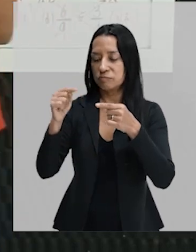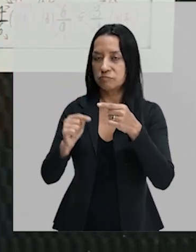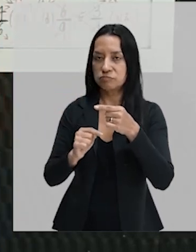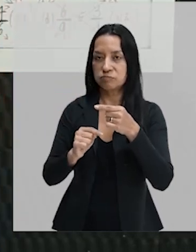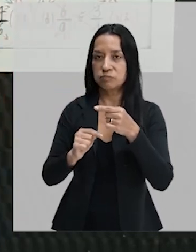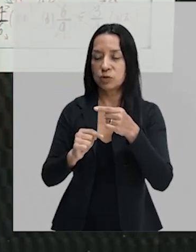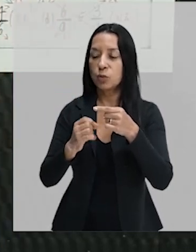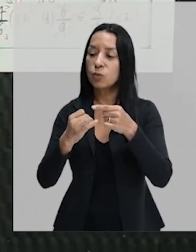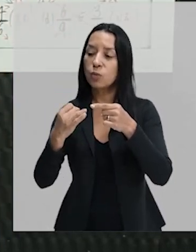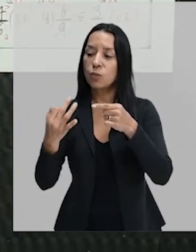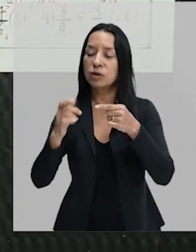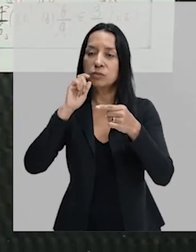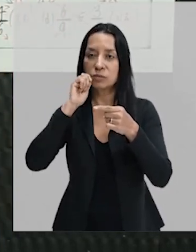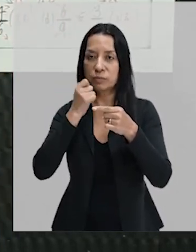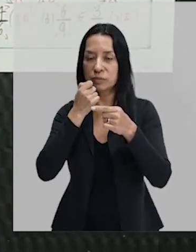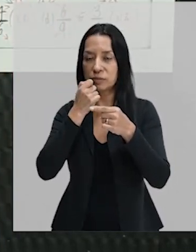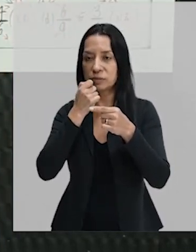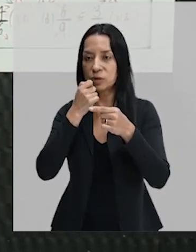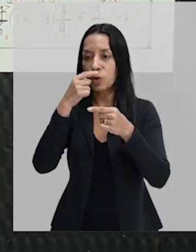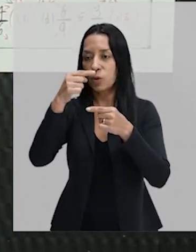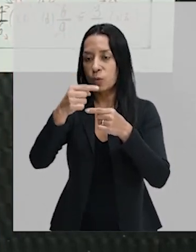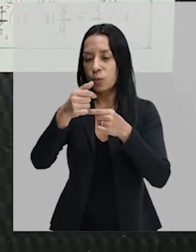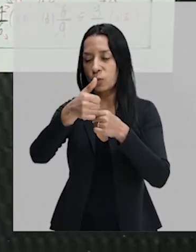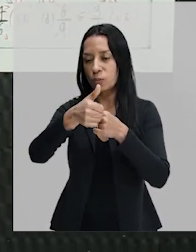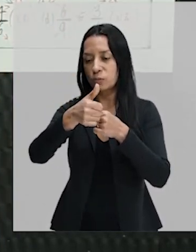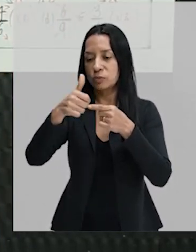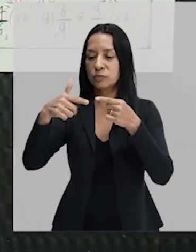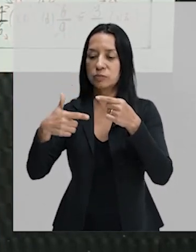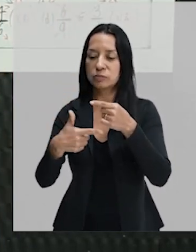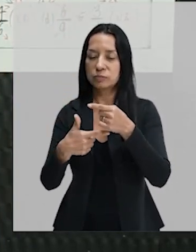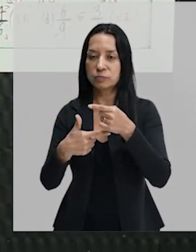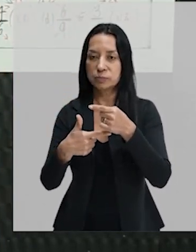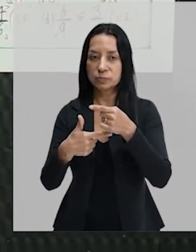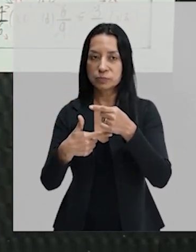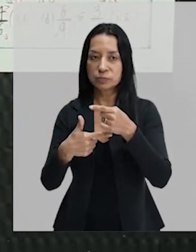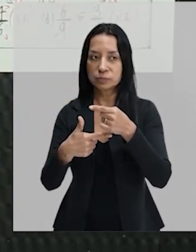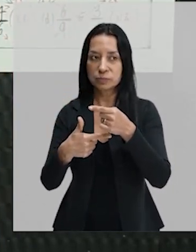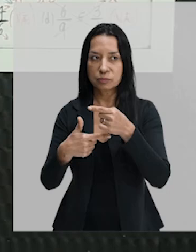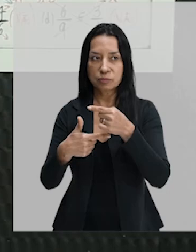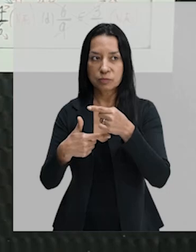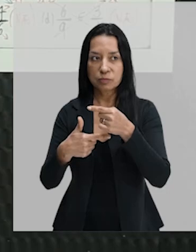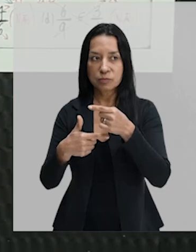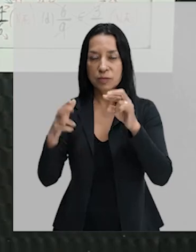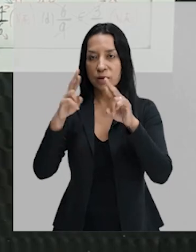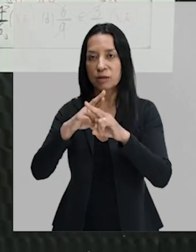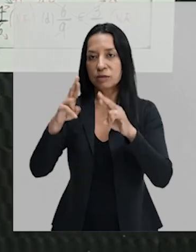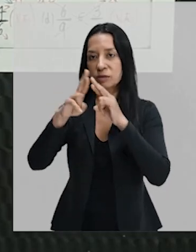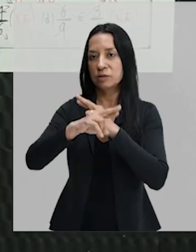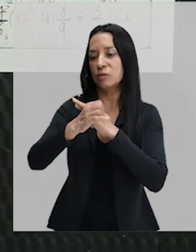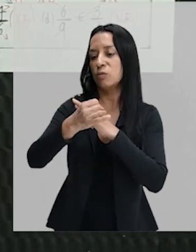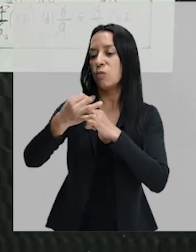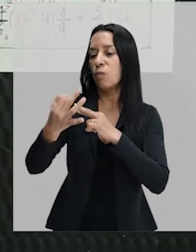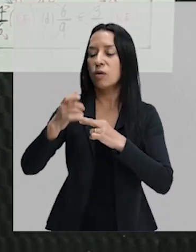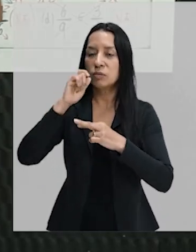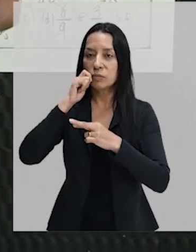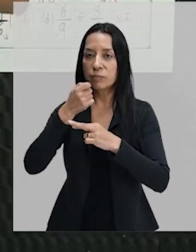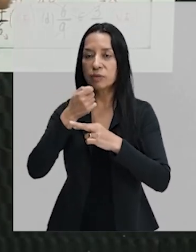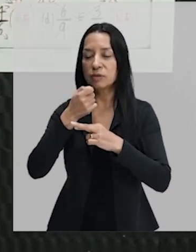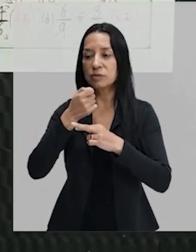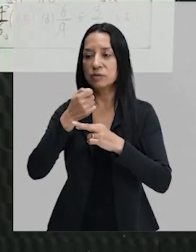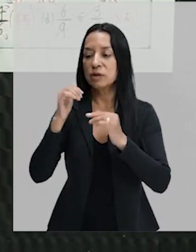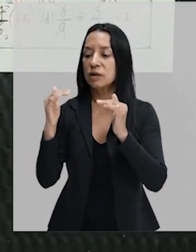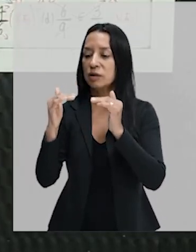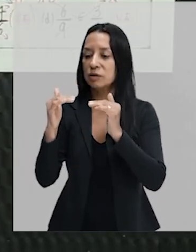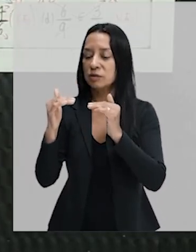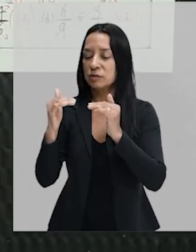quantidade de pães, por exemplo, botar aqui 1 sobre 2, que é a relação entre a quantidade de pães, e a